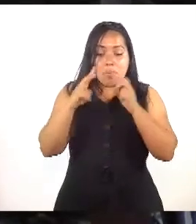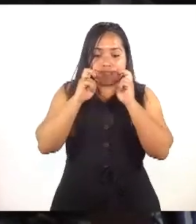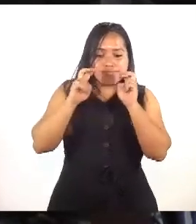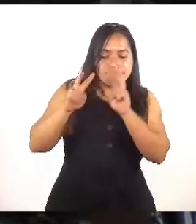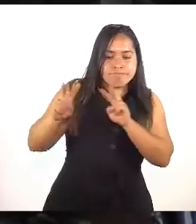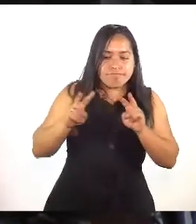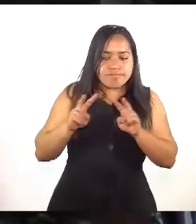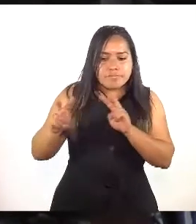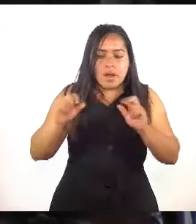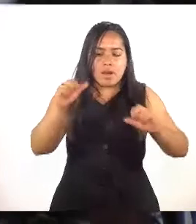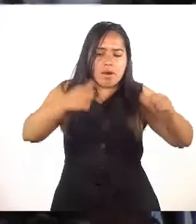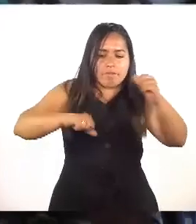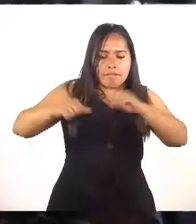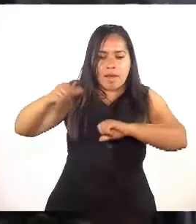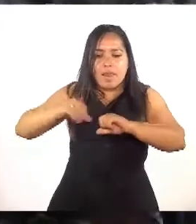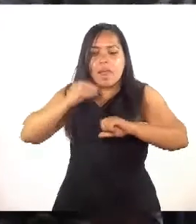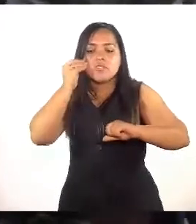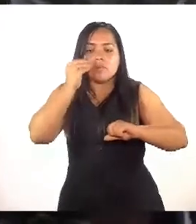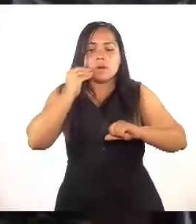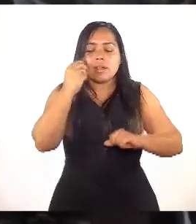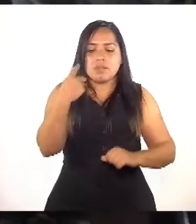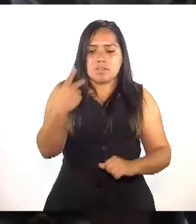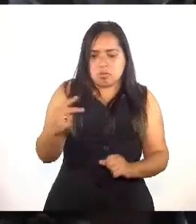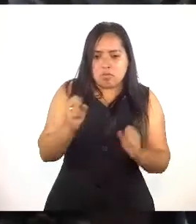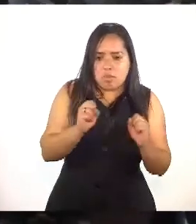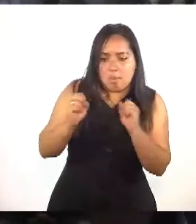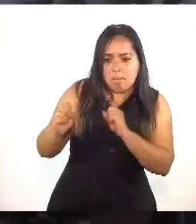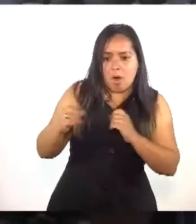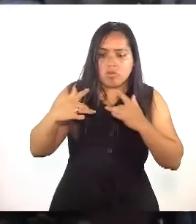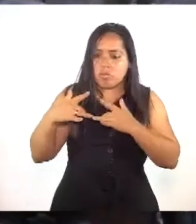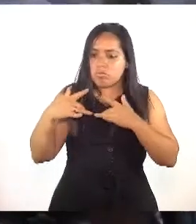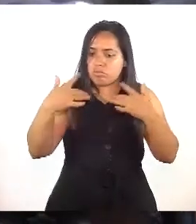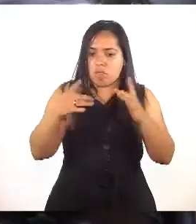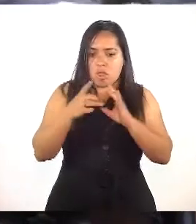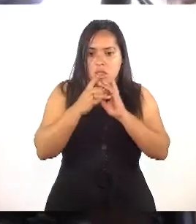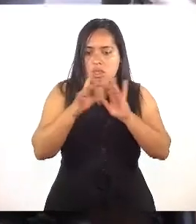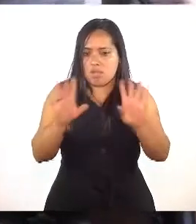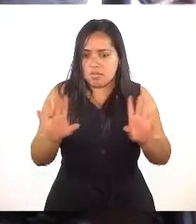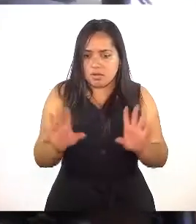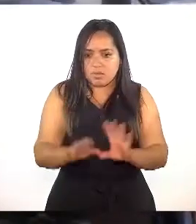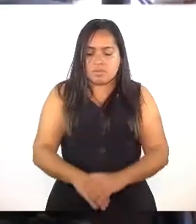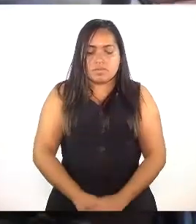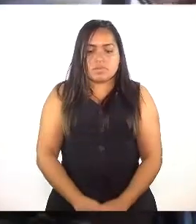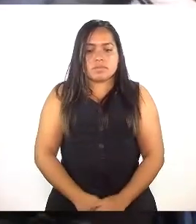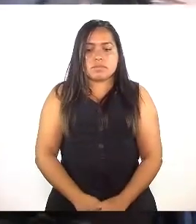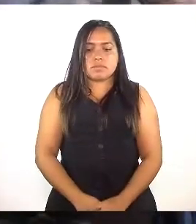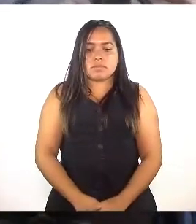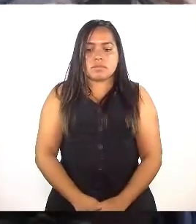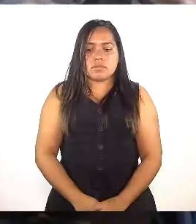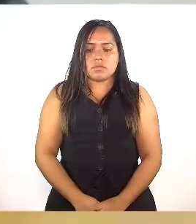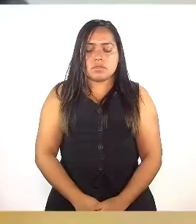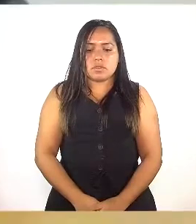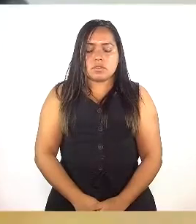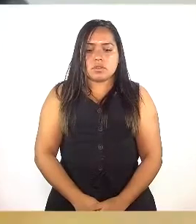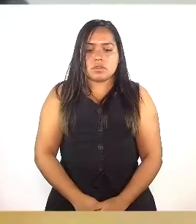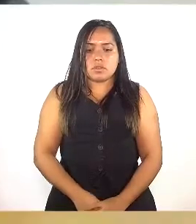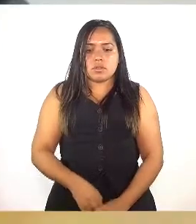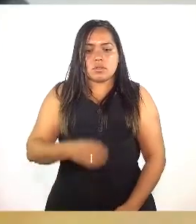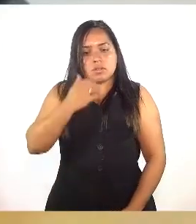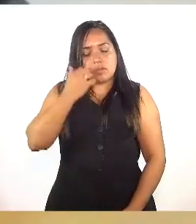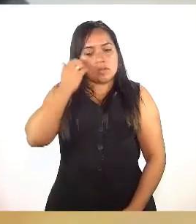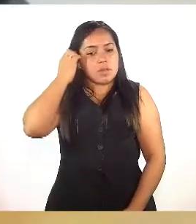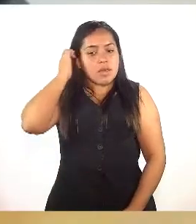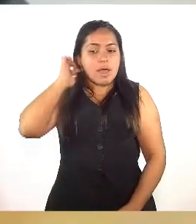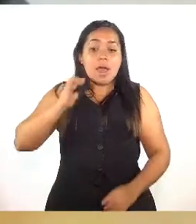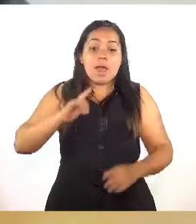já verificar a questão da experiência profissional. Fique à vontade. Bom, primeiro eu queria agradecer a Vossa Excelência essa